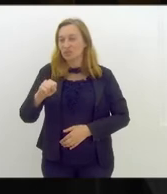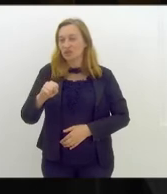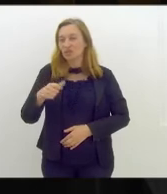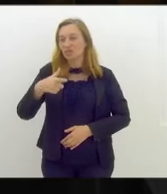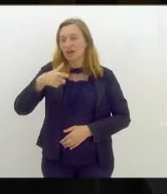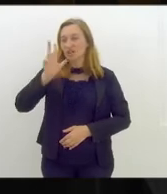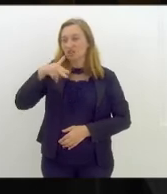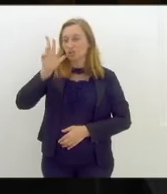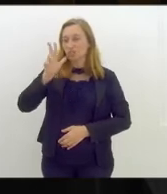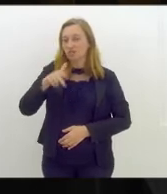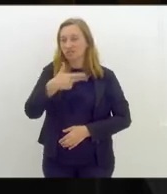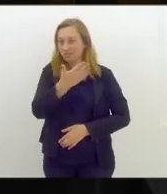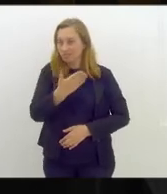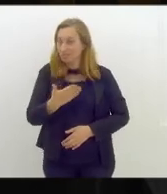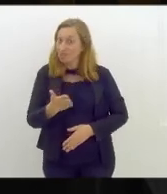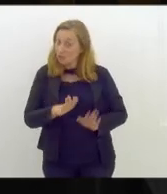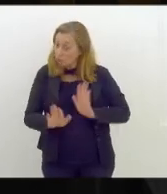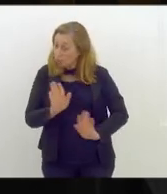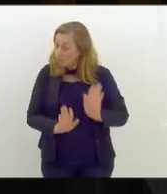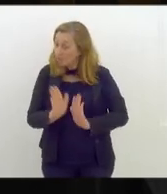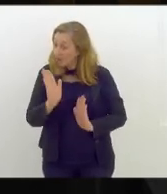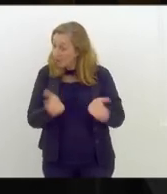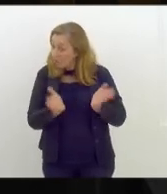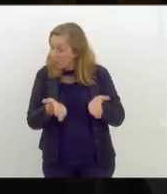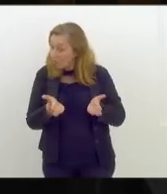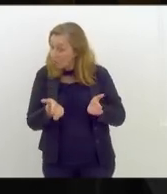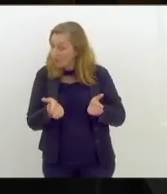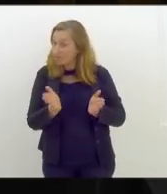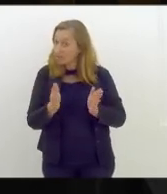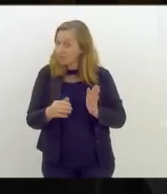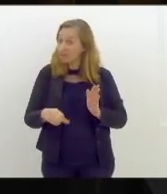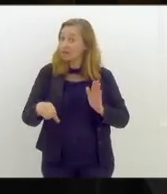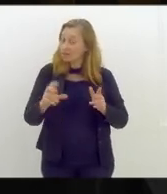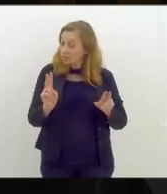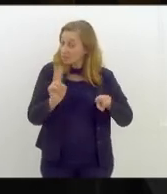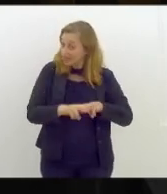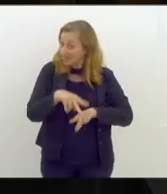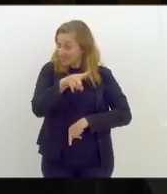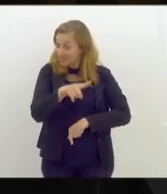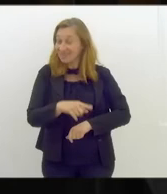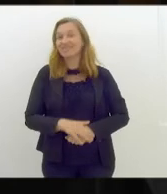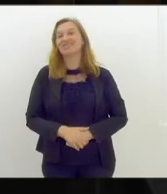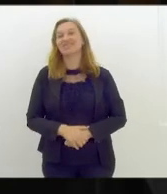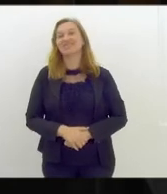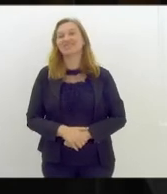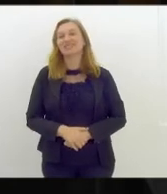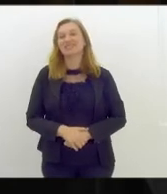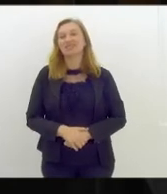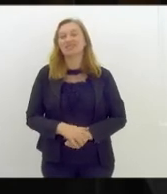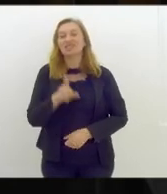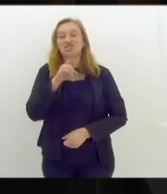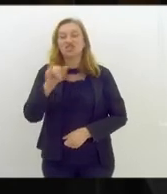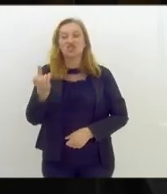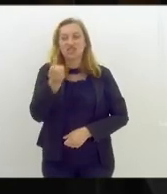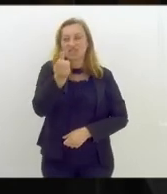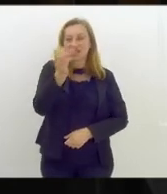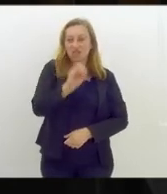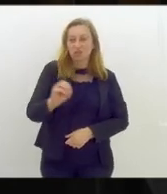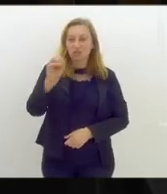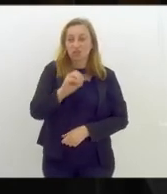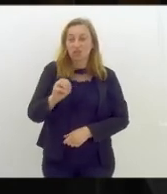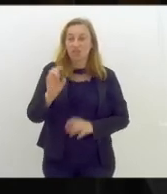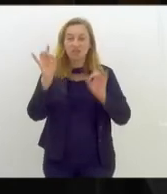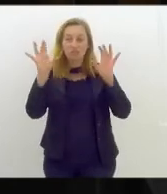anteontem. Aí eu falei, cuidado agora, não é mais ato infracional, né? Tem que... yeah. Dia 6 de outubro é um dia